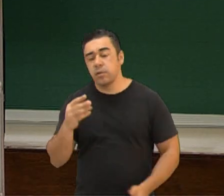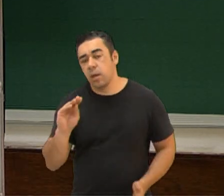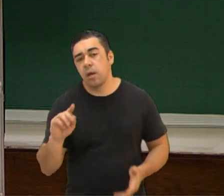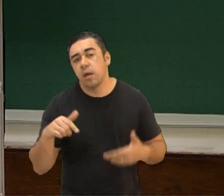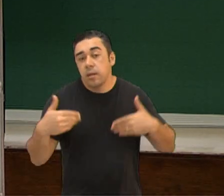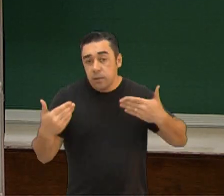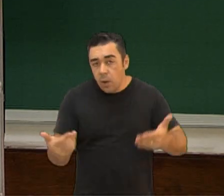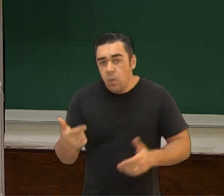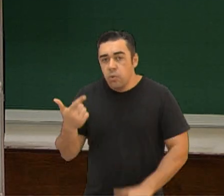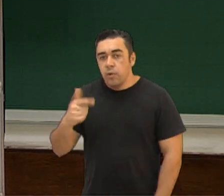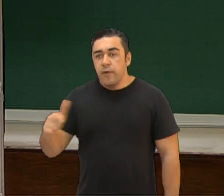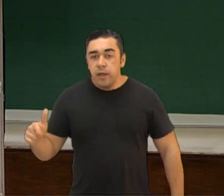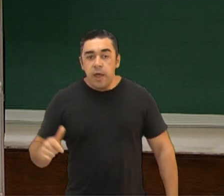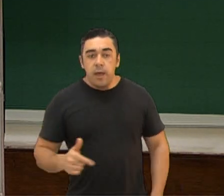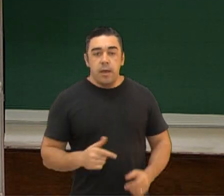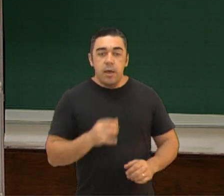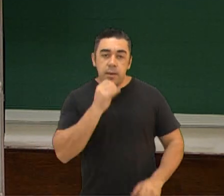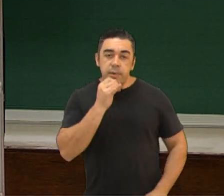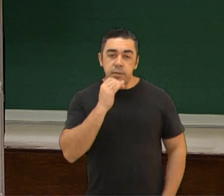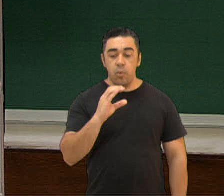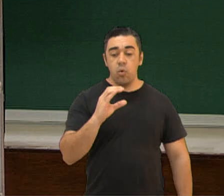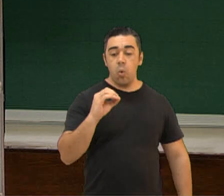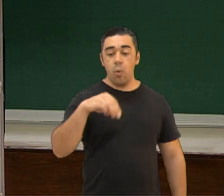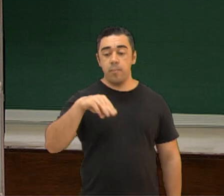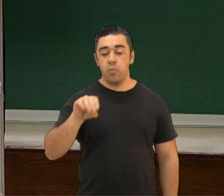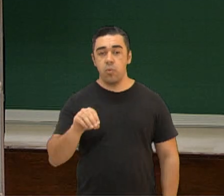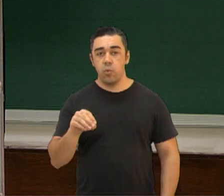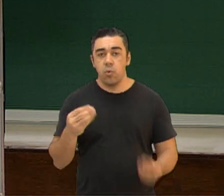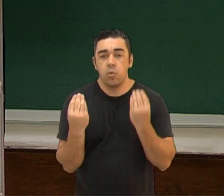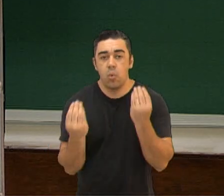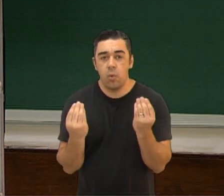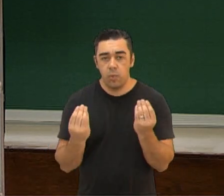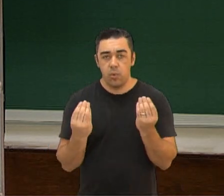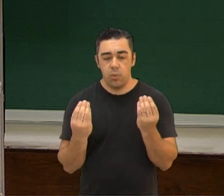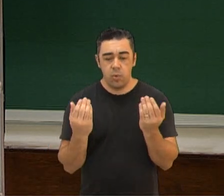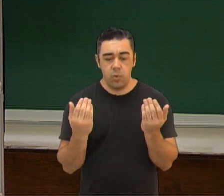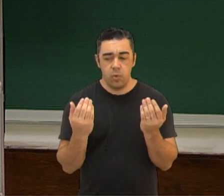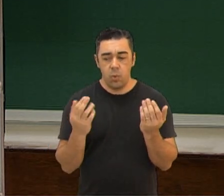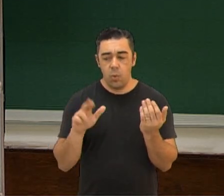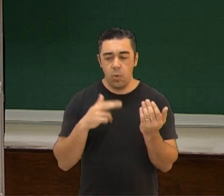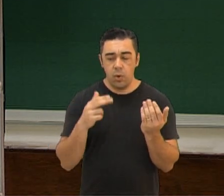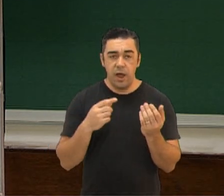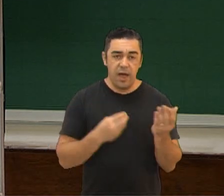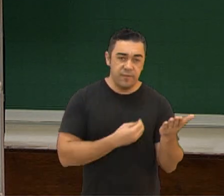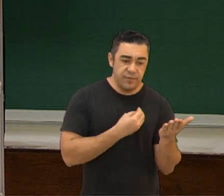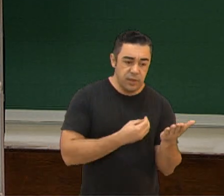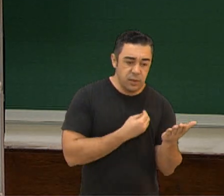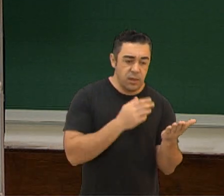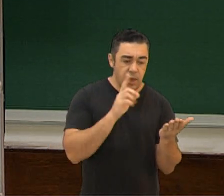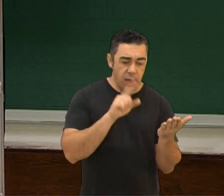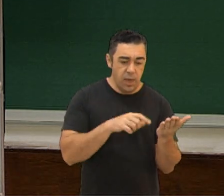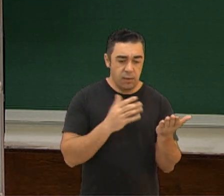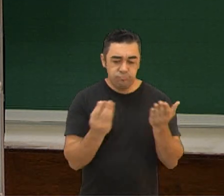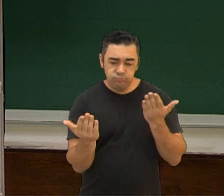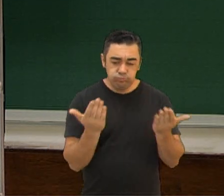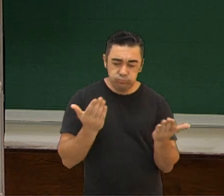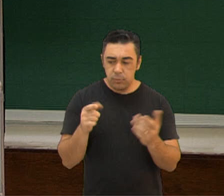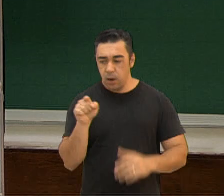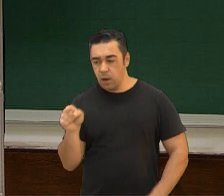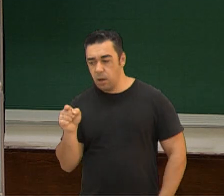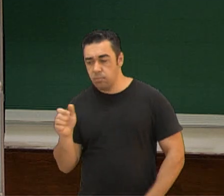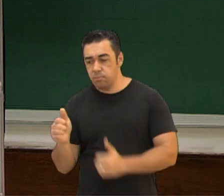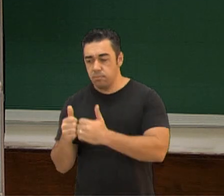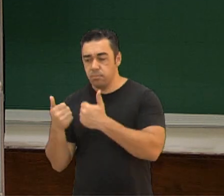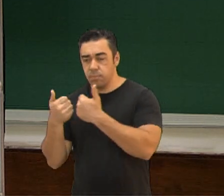tem ali as palavras como, né? Eu não digo assim, a vida é como um pão de queijo, né? Eu vou dizer,